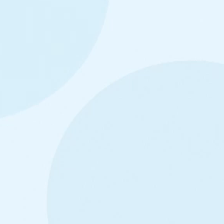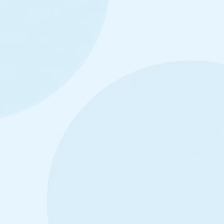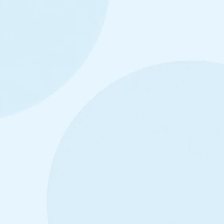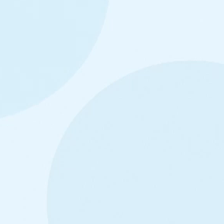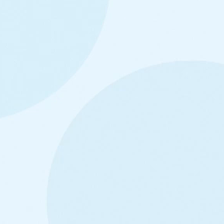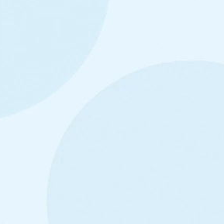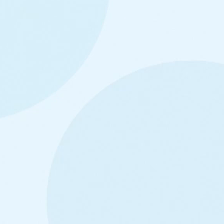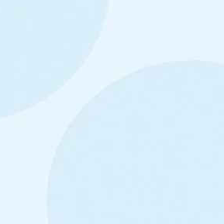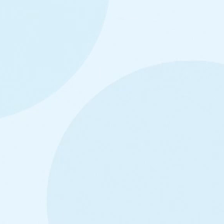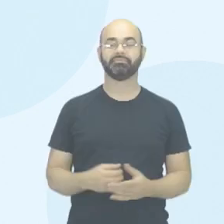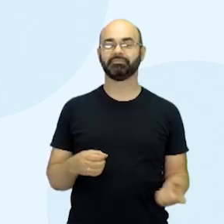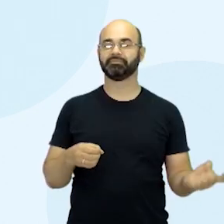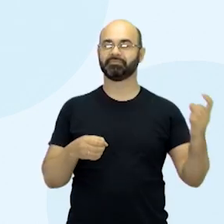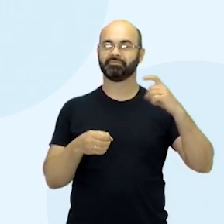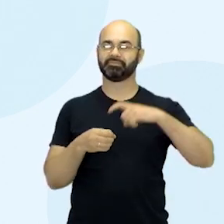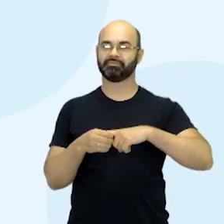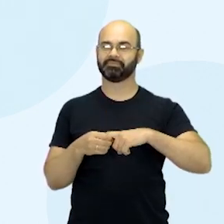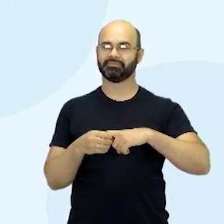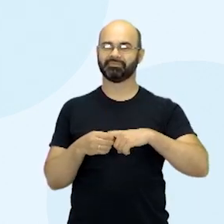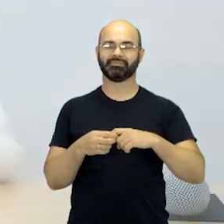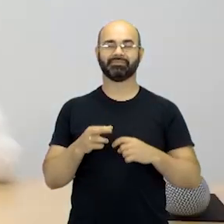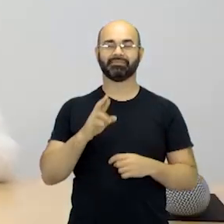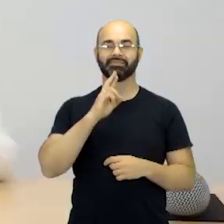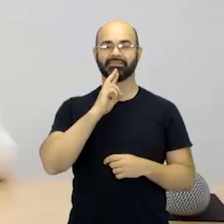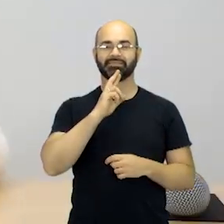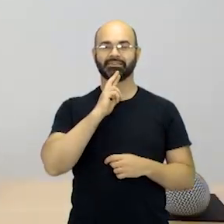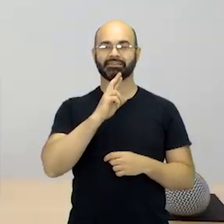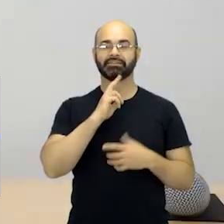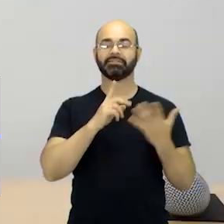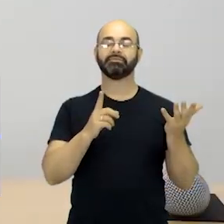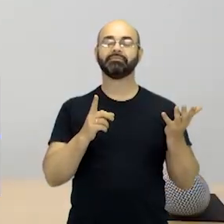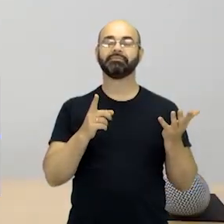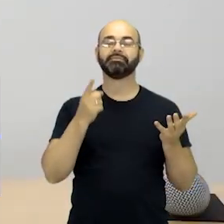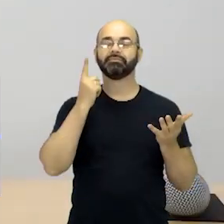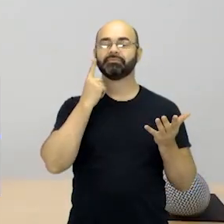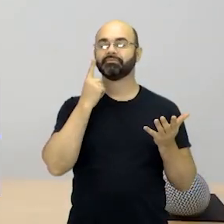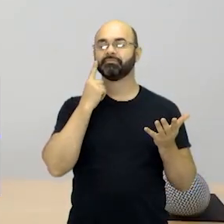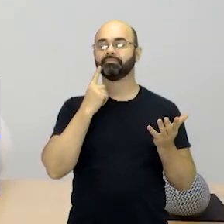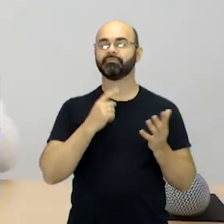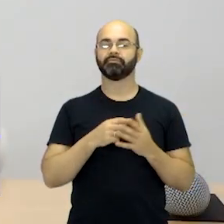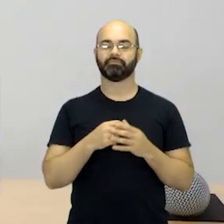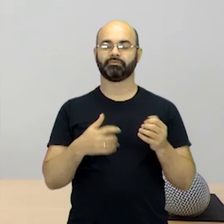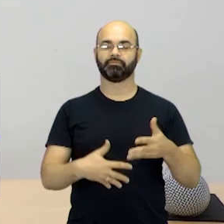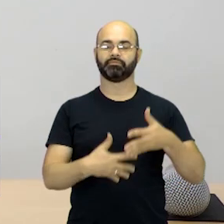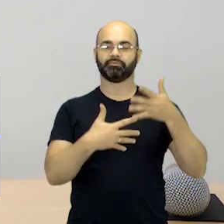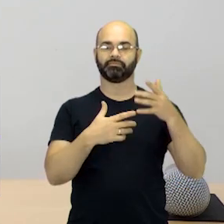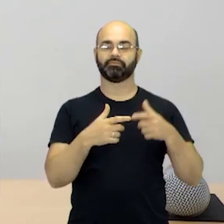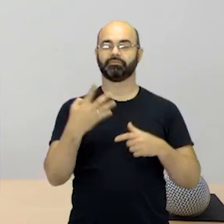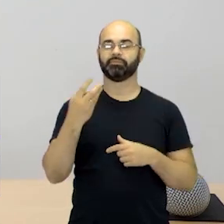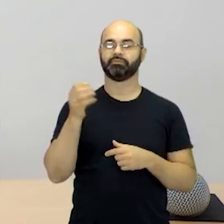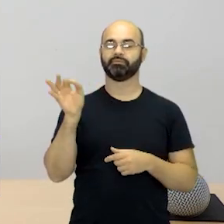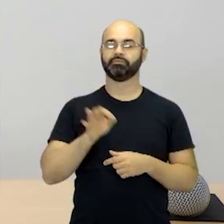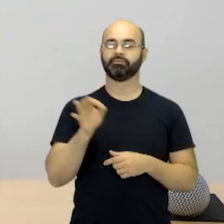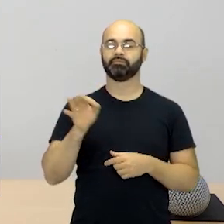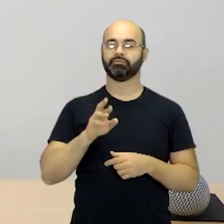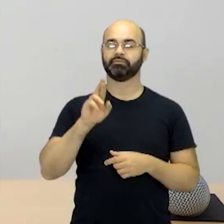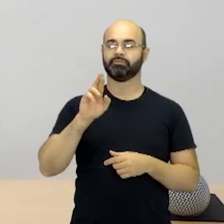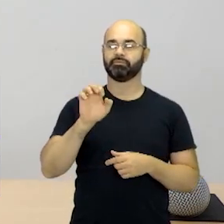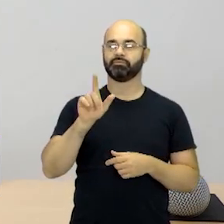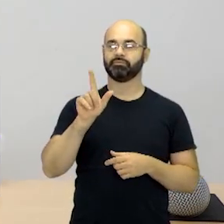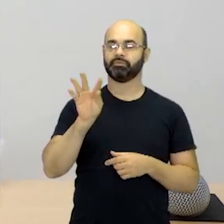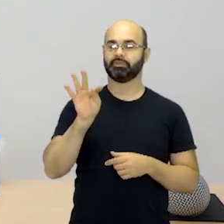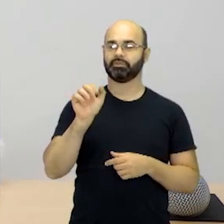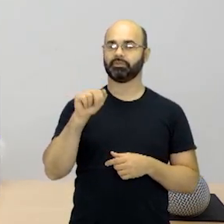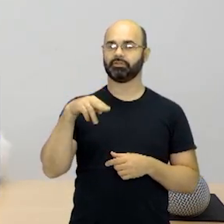Voltamos aqui com as respostas. Nossa produtora tá subindo aqui o nosso resultado. O pessoal tá dizendo o seguinte, ó, 40% tá dizendo